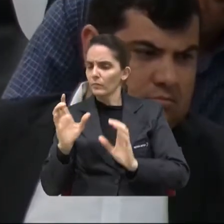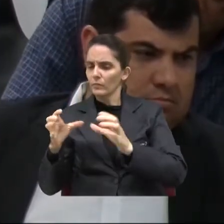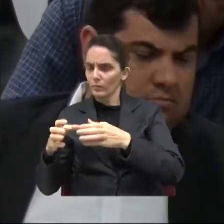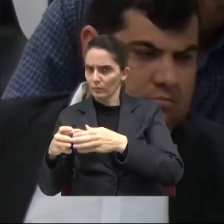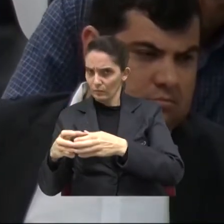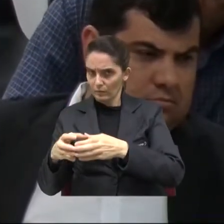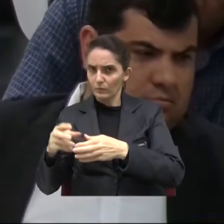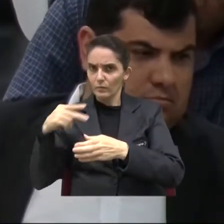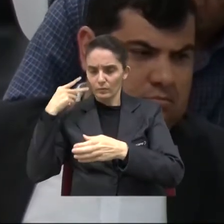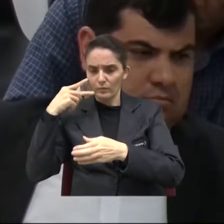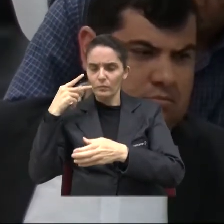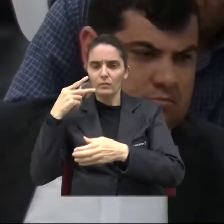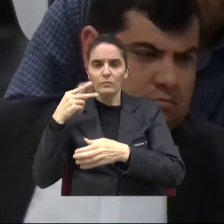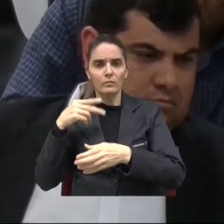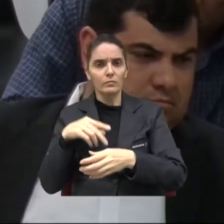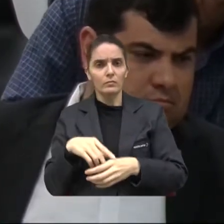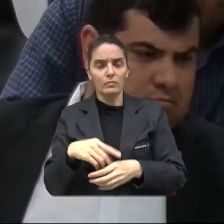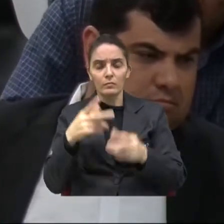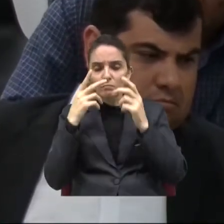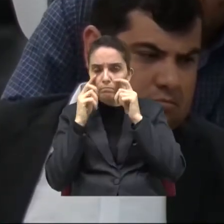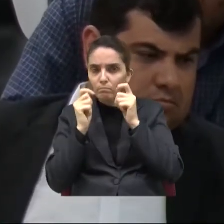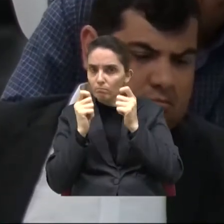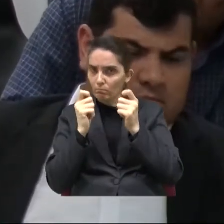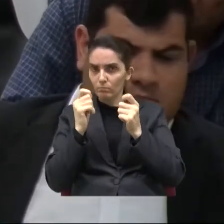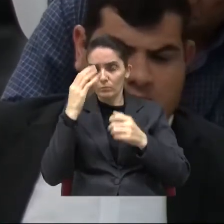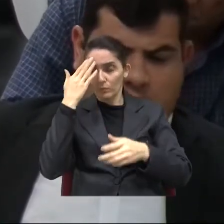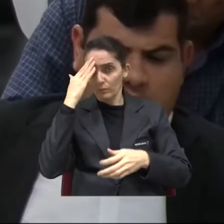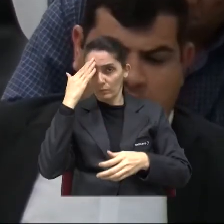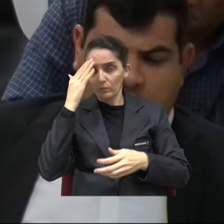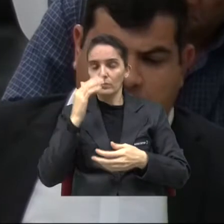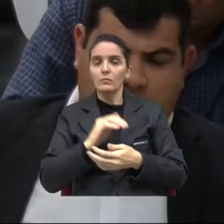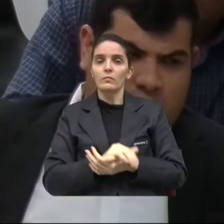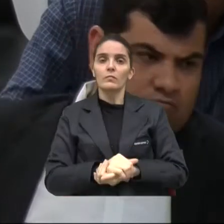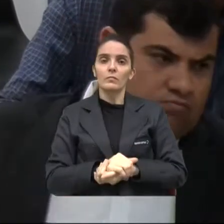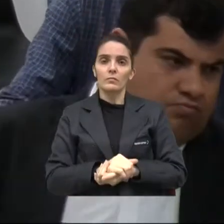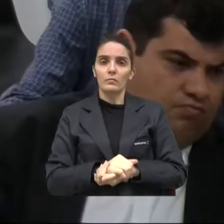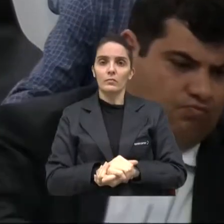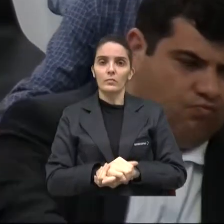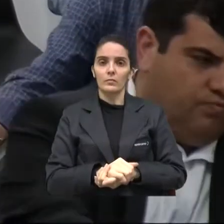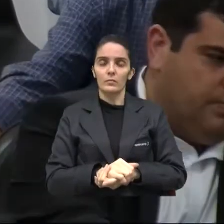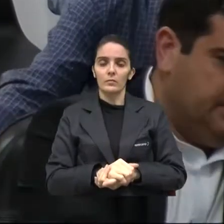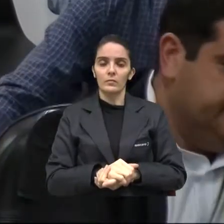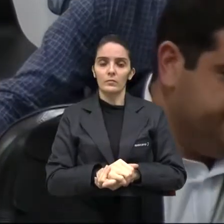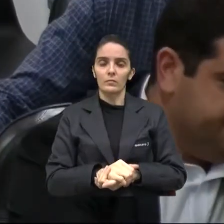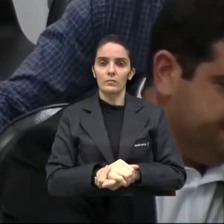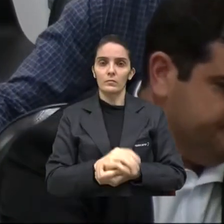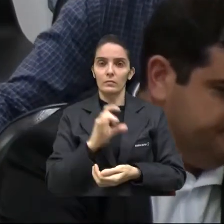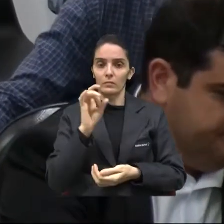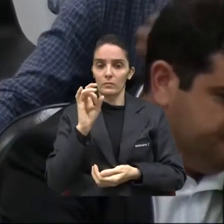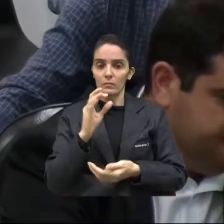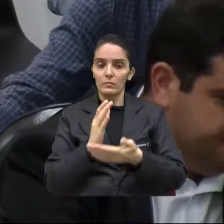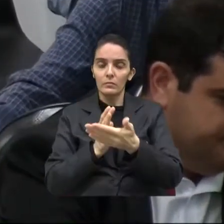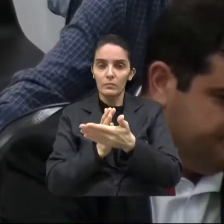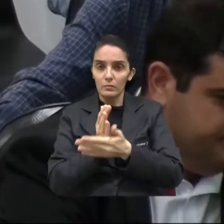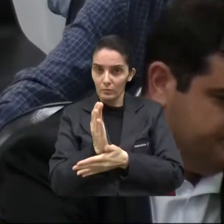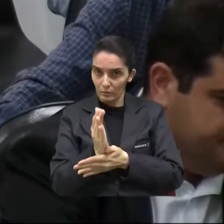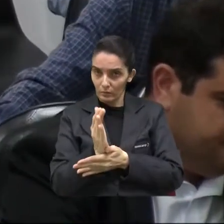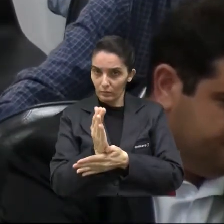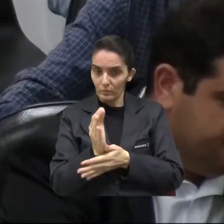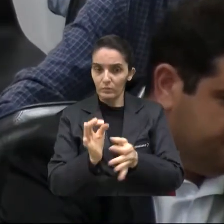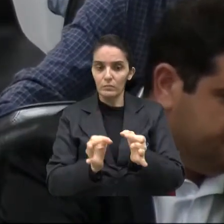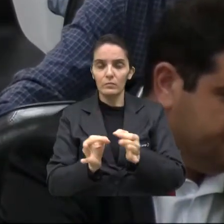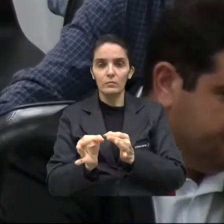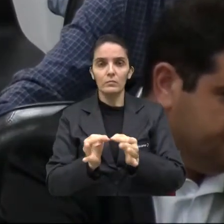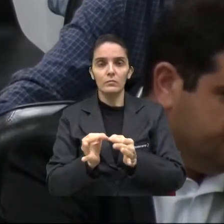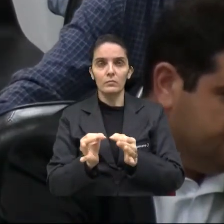e soube ouvir e soube entender. Isso, então, é apenas uma aprovação para que o